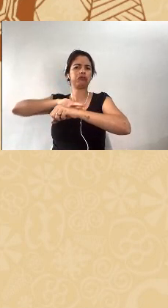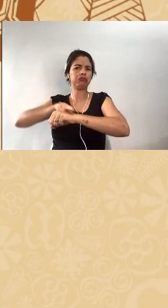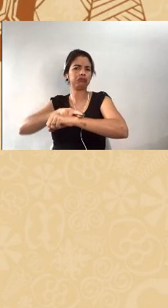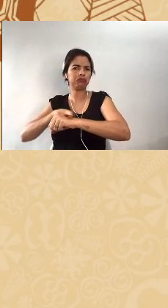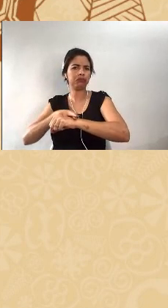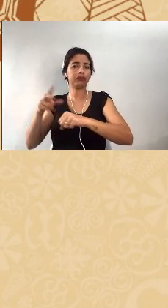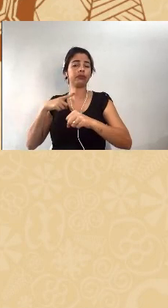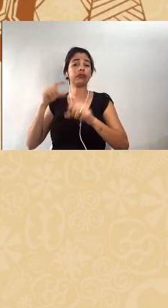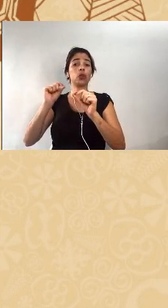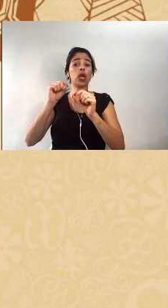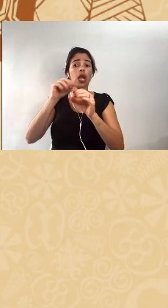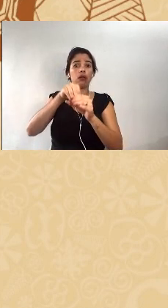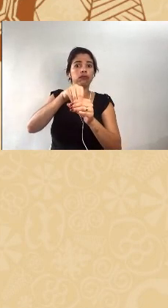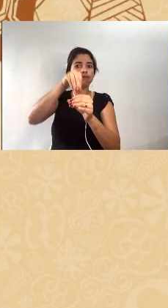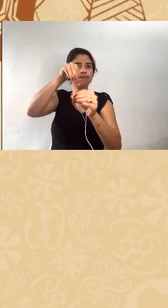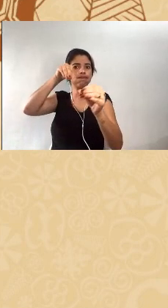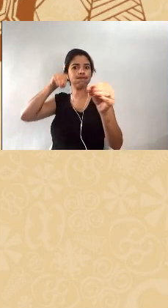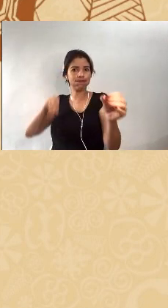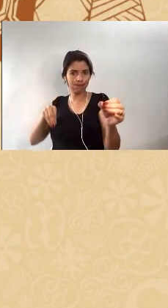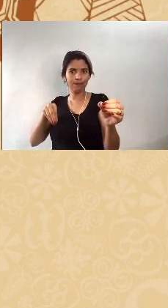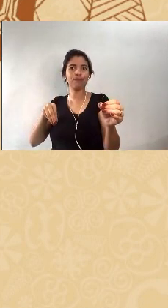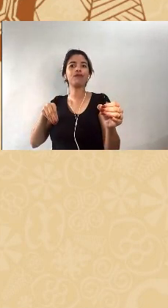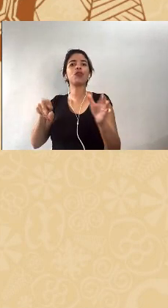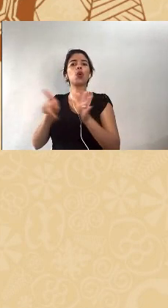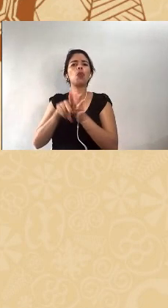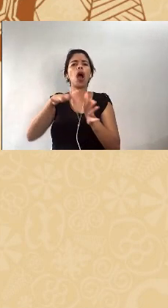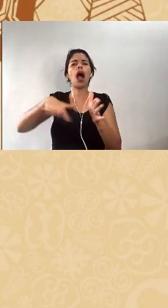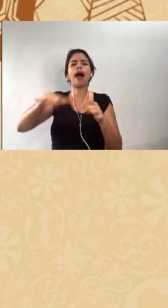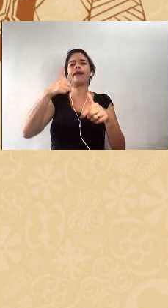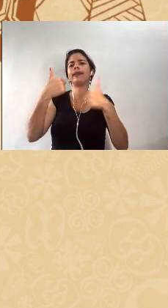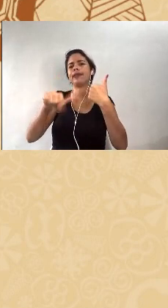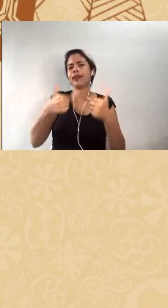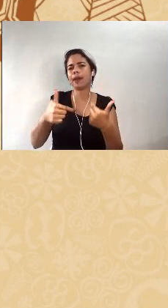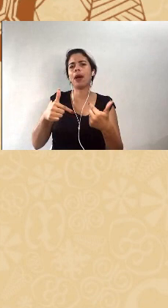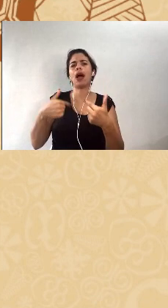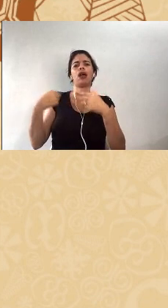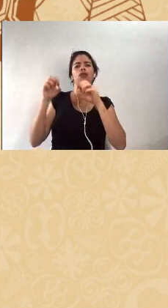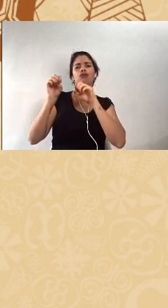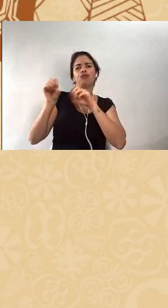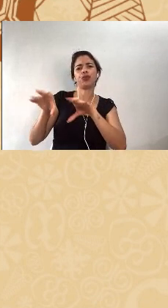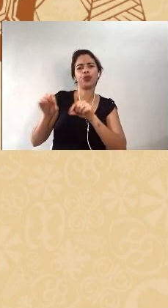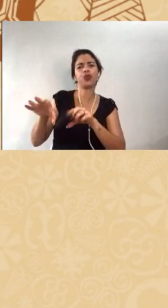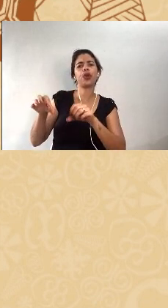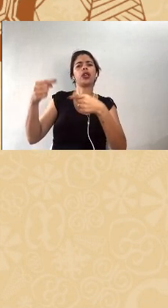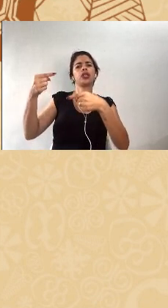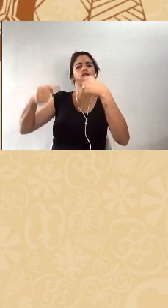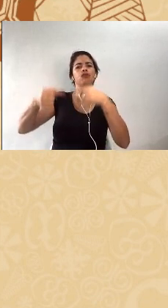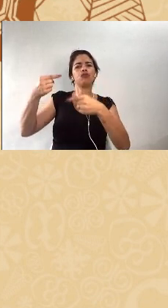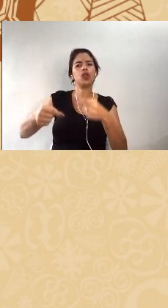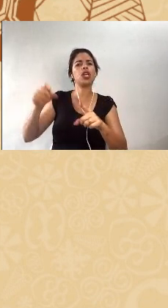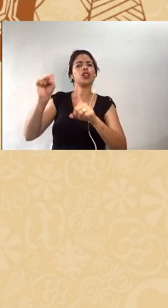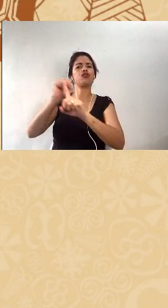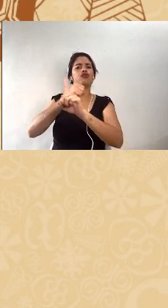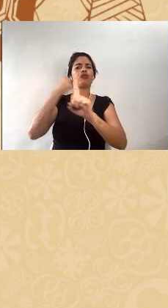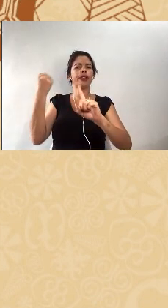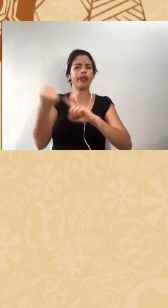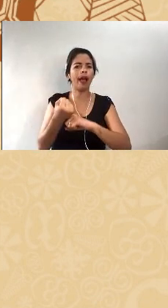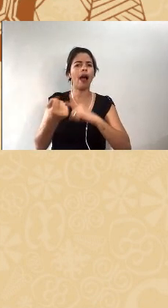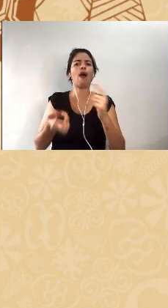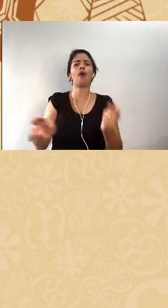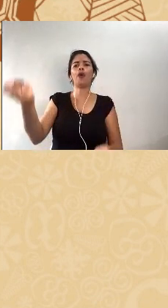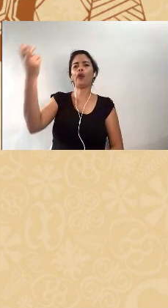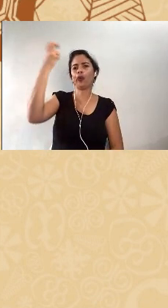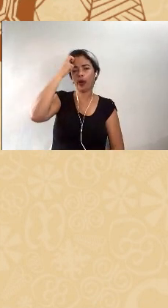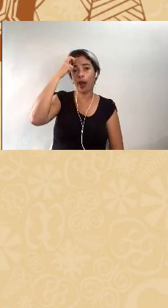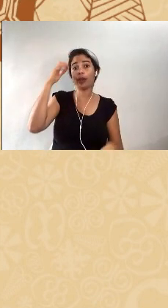a marginalização no mercado de trabalho, no sistema educacional, político, social, cultural, né, e a gente pode e